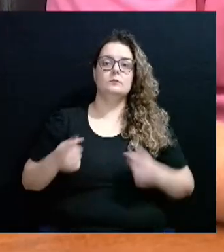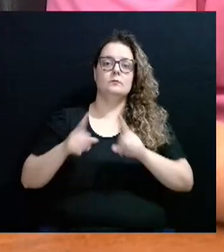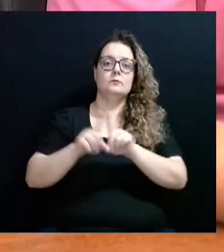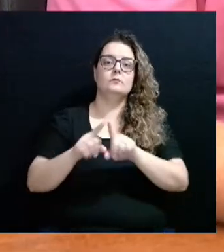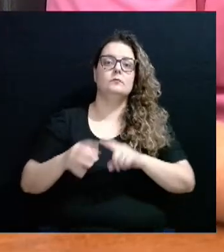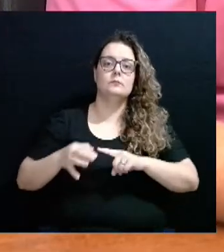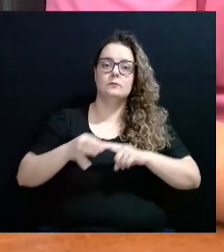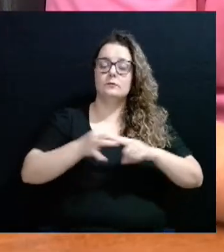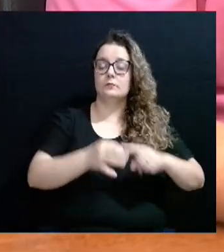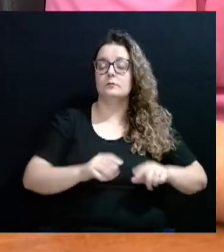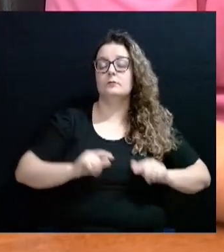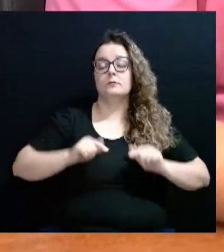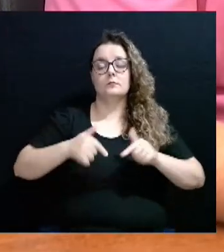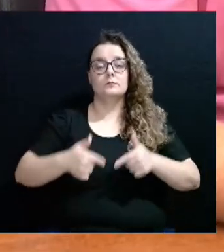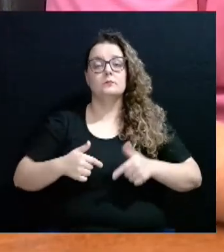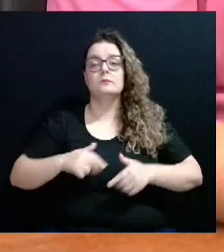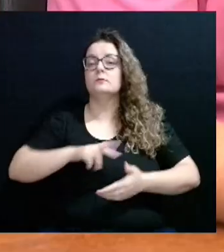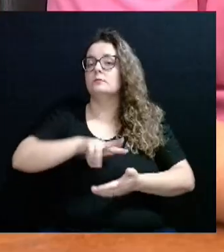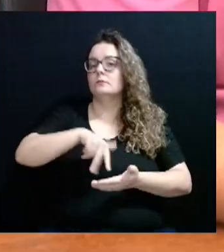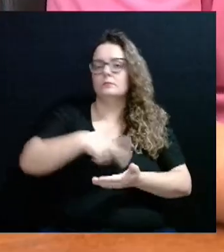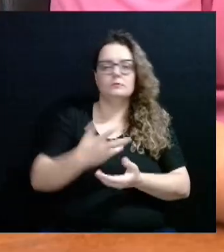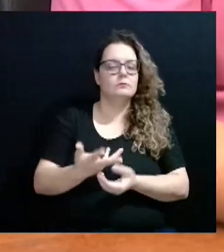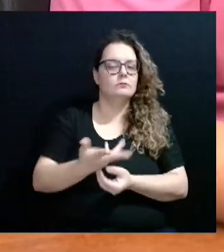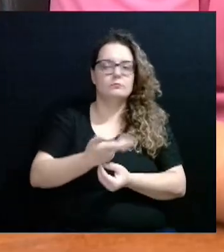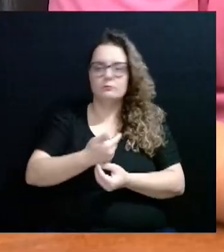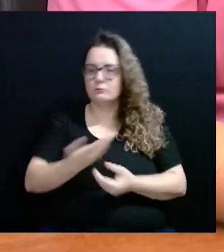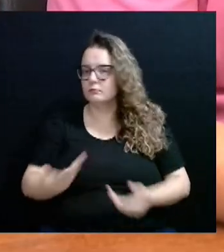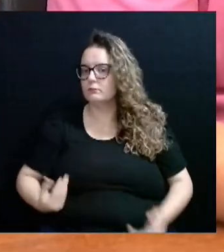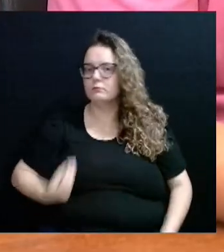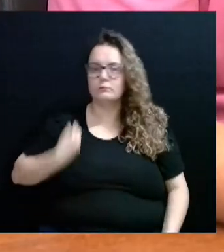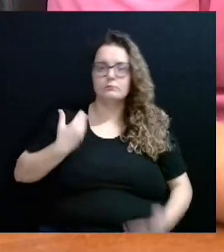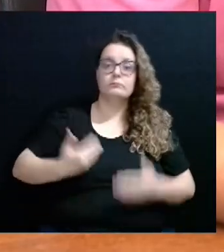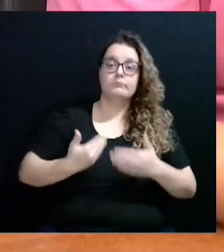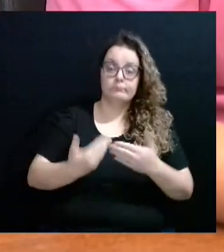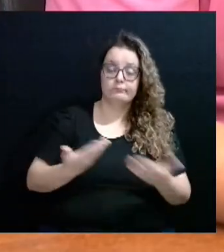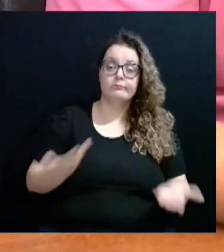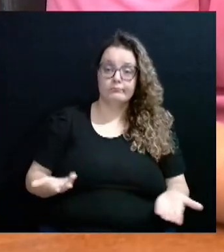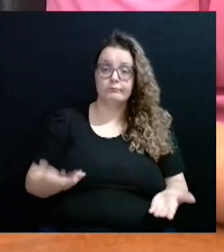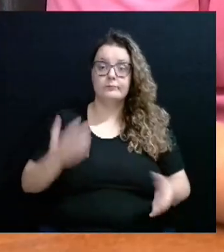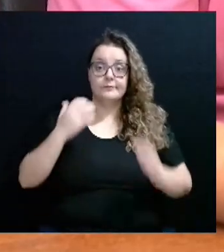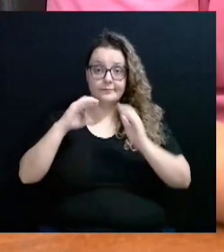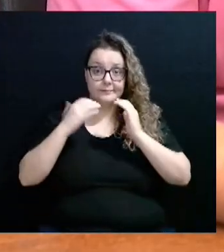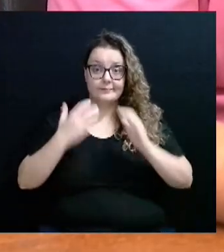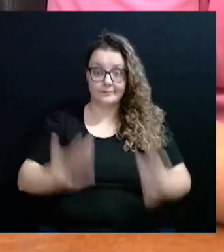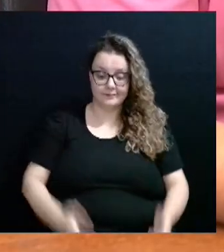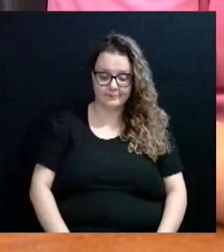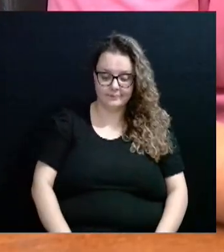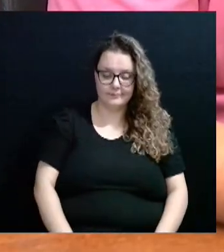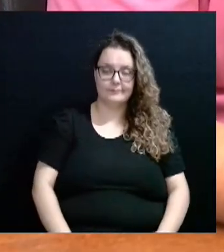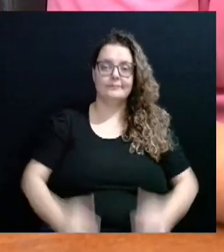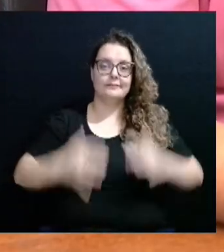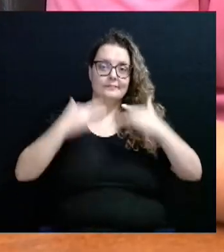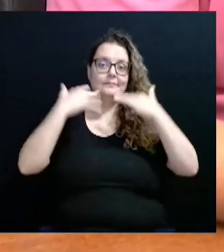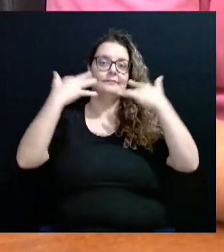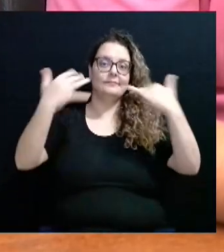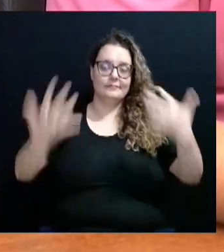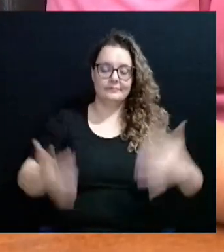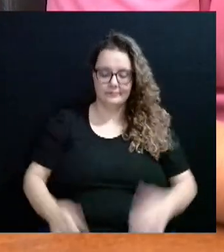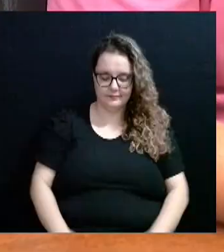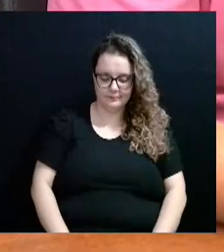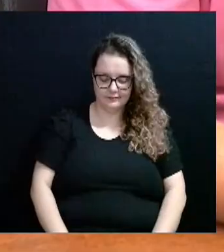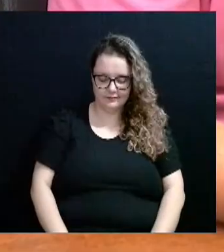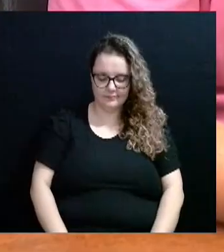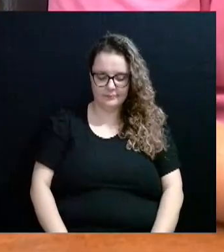fazendo cultura, sobrevivendo, enfim, cantando, encantando. E,